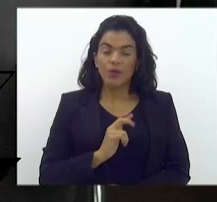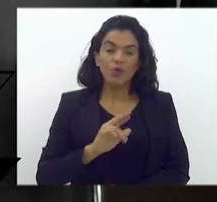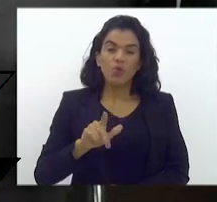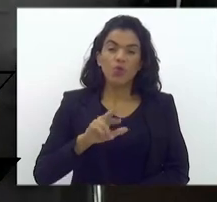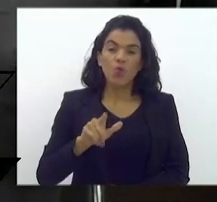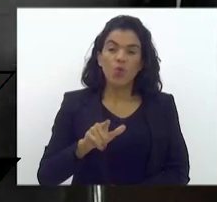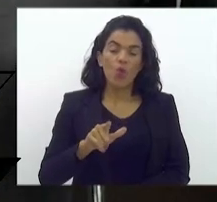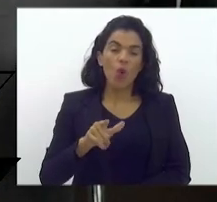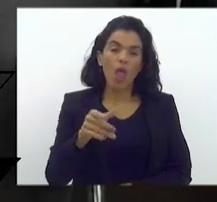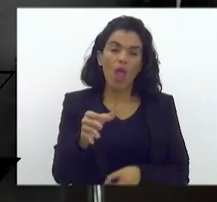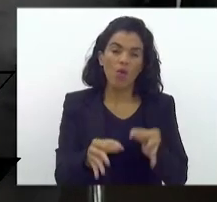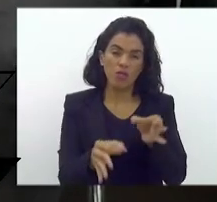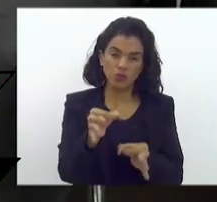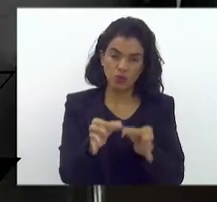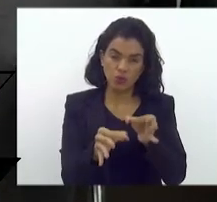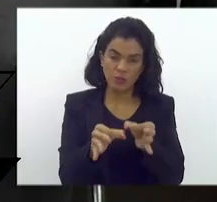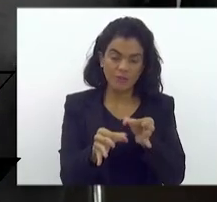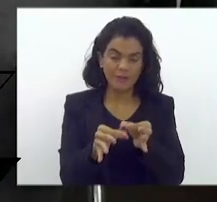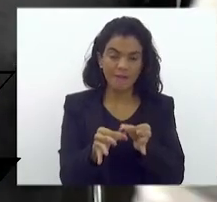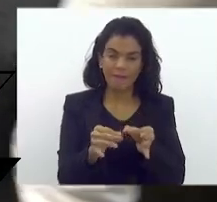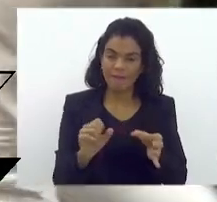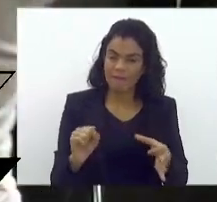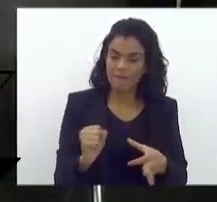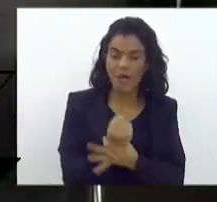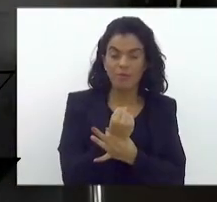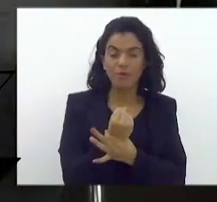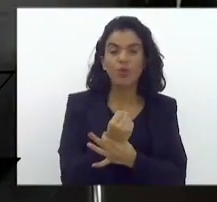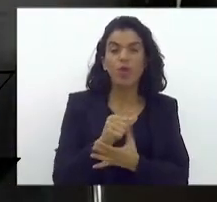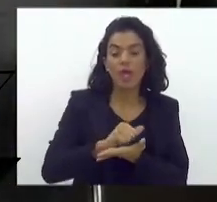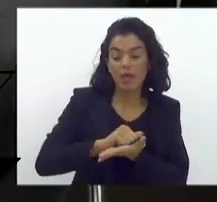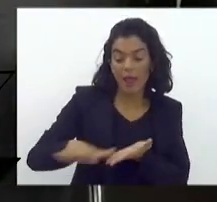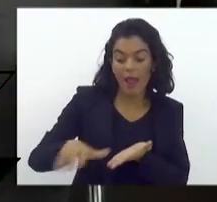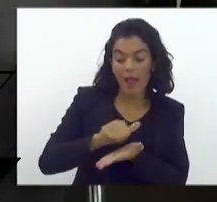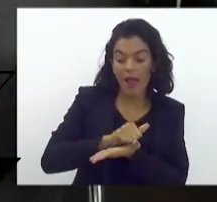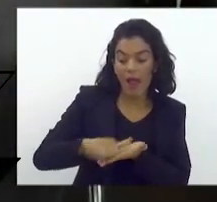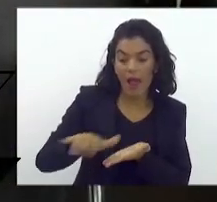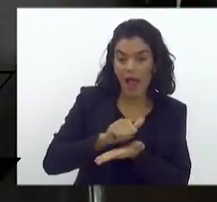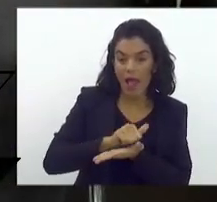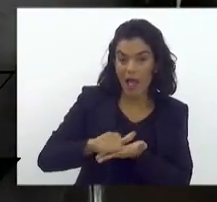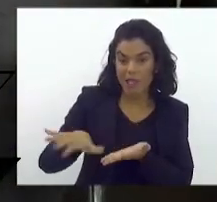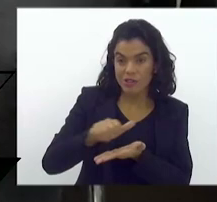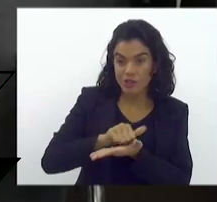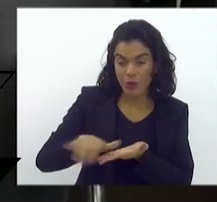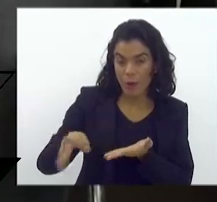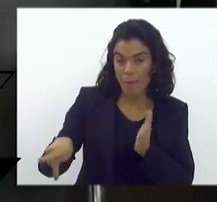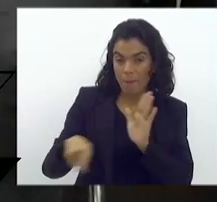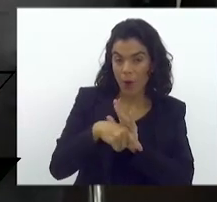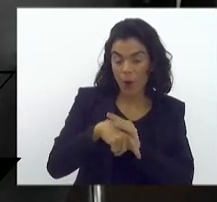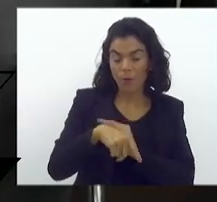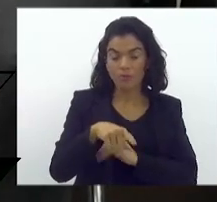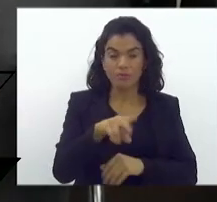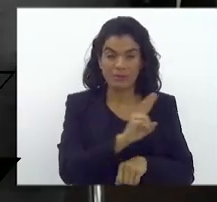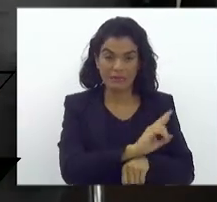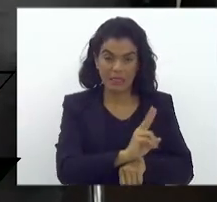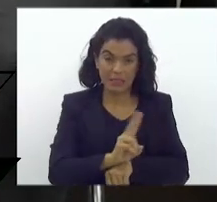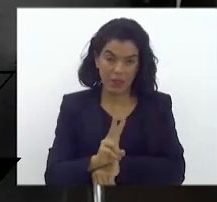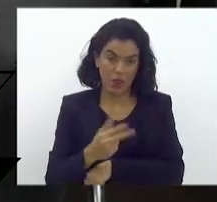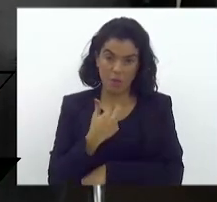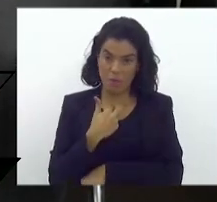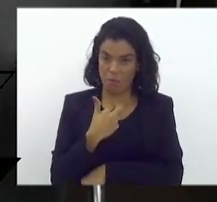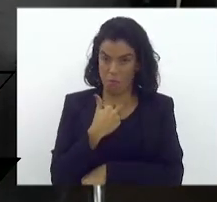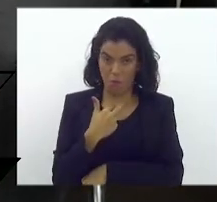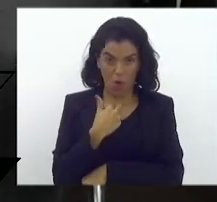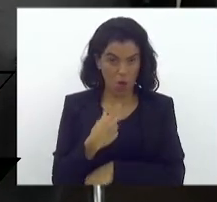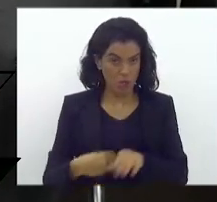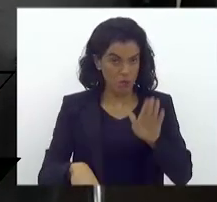uma jurisprudência, né, consolidada, de que gastos, né, que são mais tipicamente da segurança não podem ser